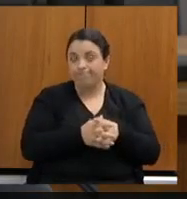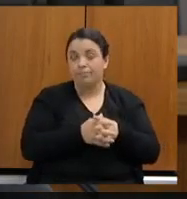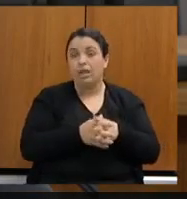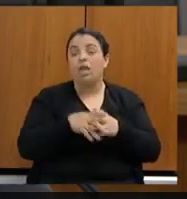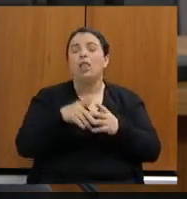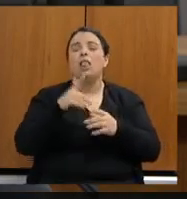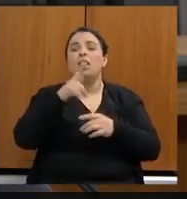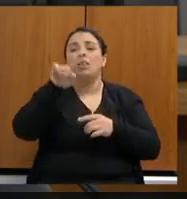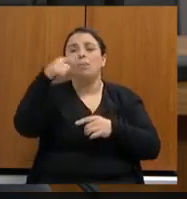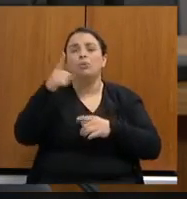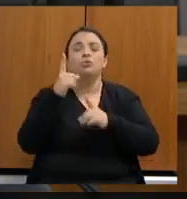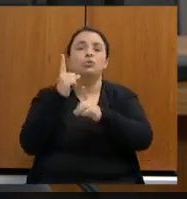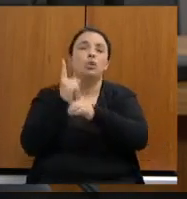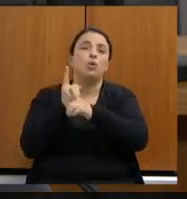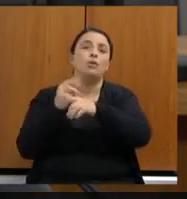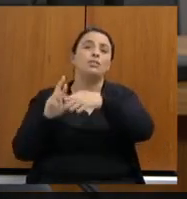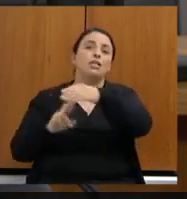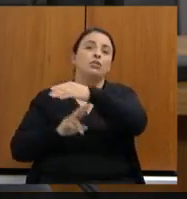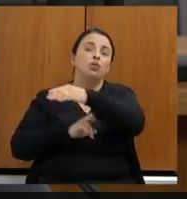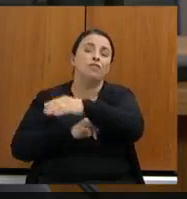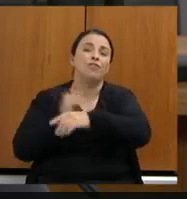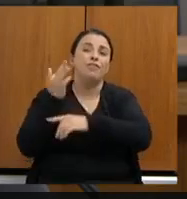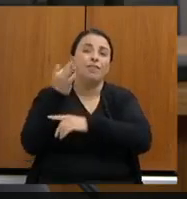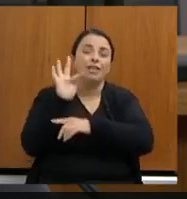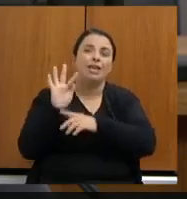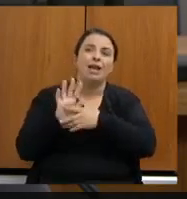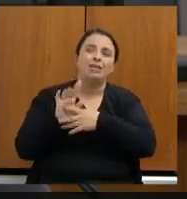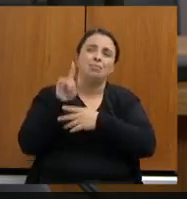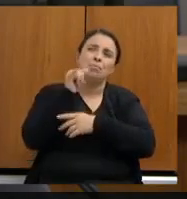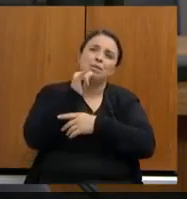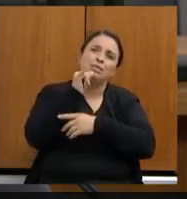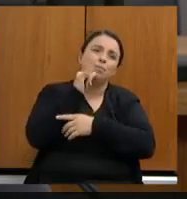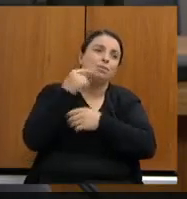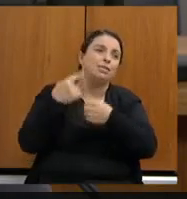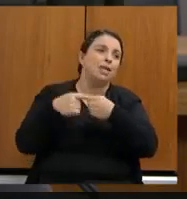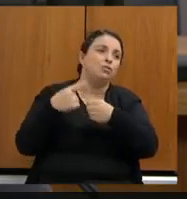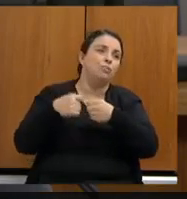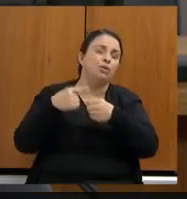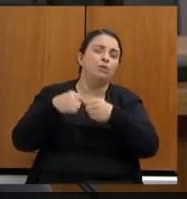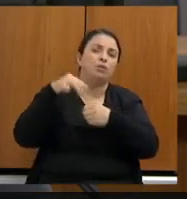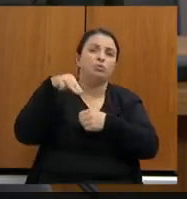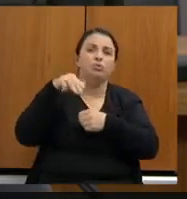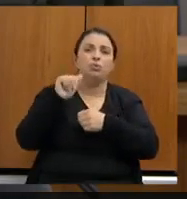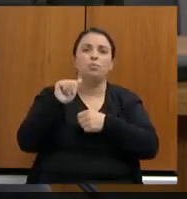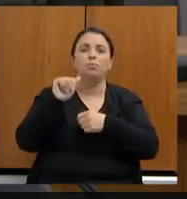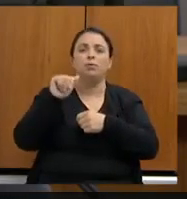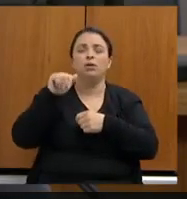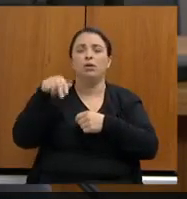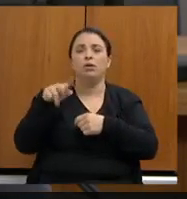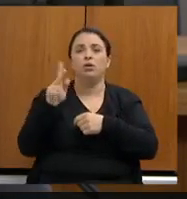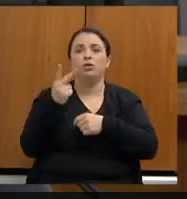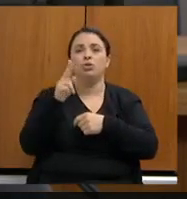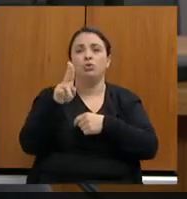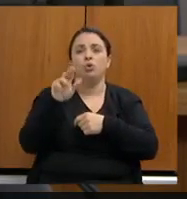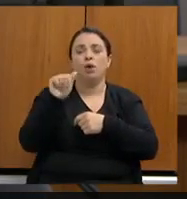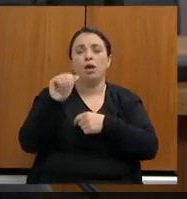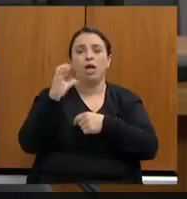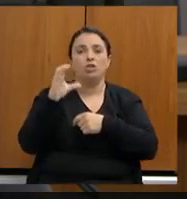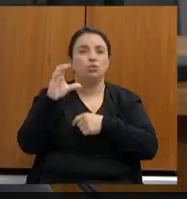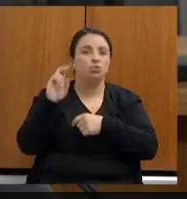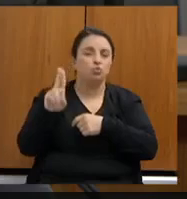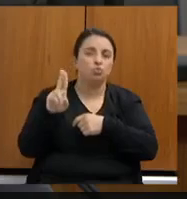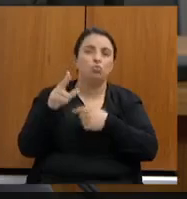federais Manhuaçu por exemplo em Realeza 116 e 262 tivemos em todos os lugares